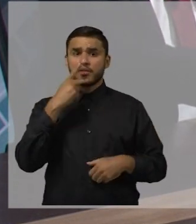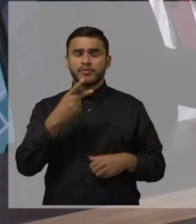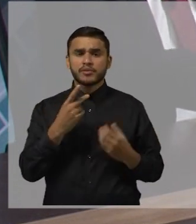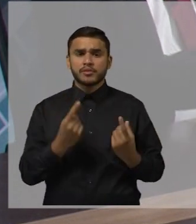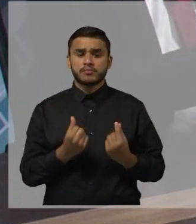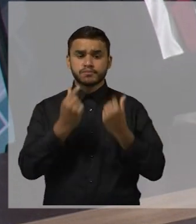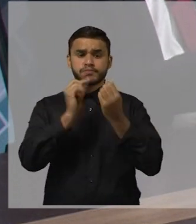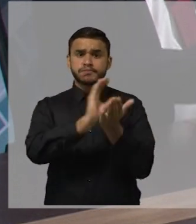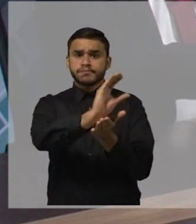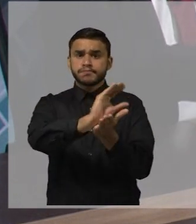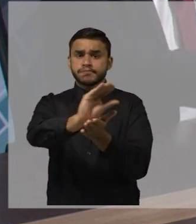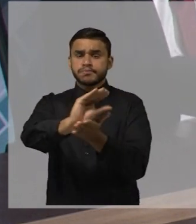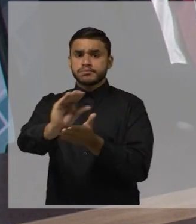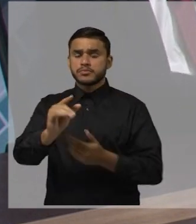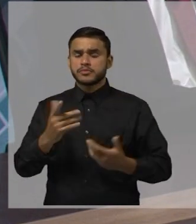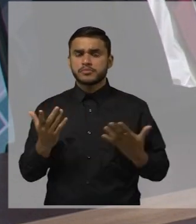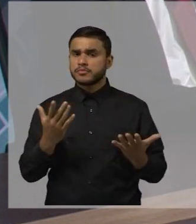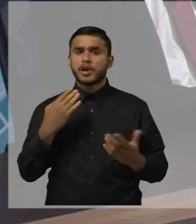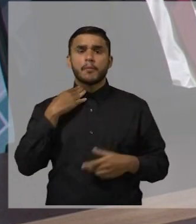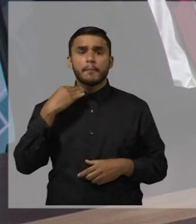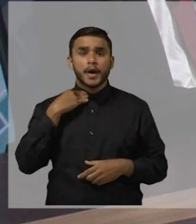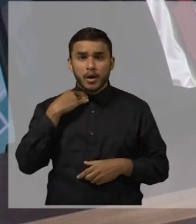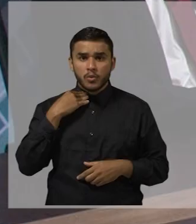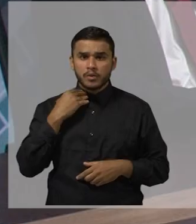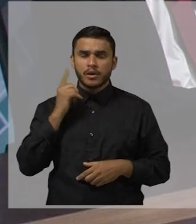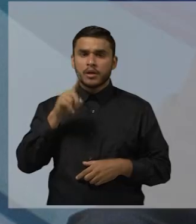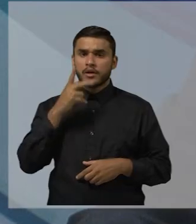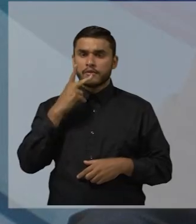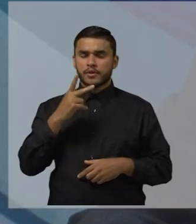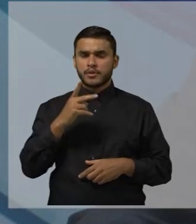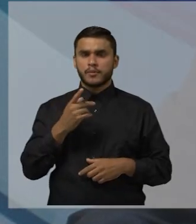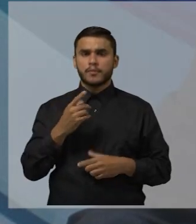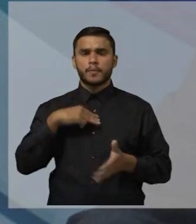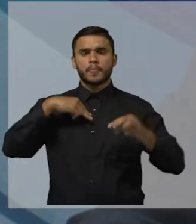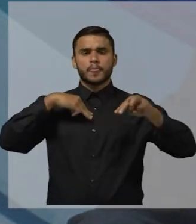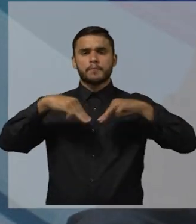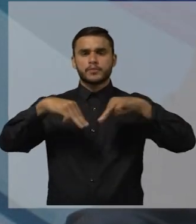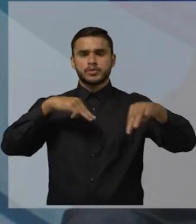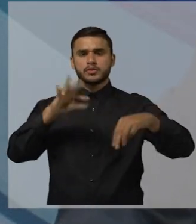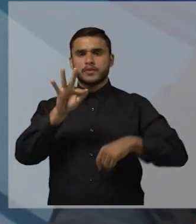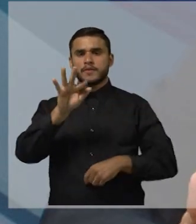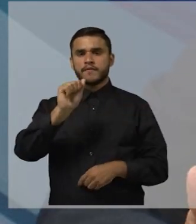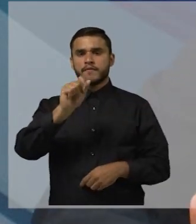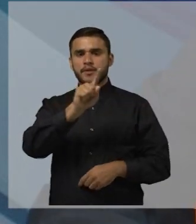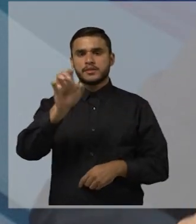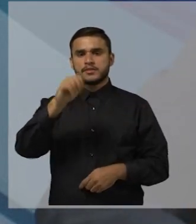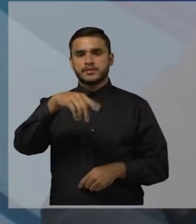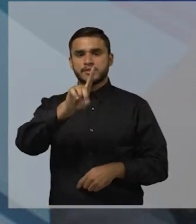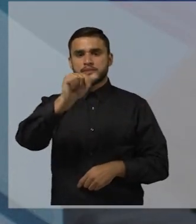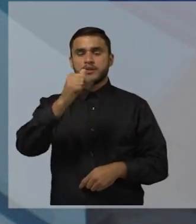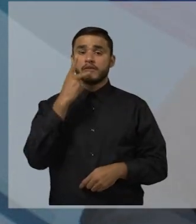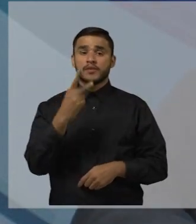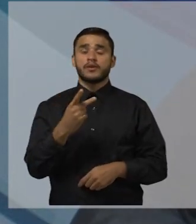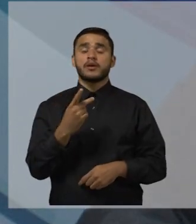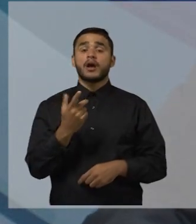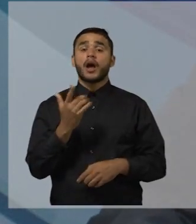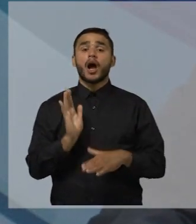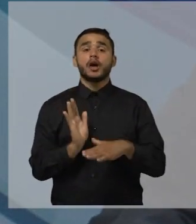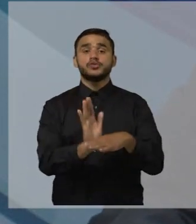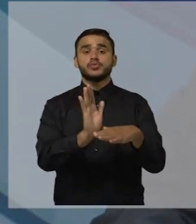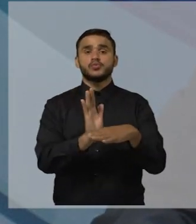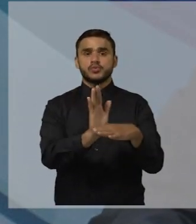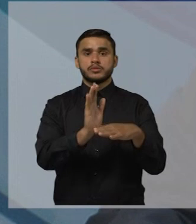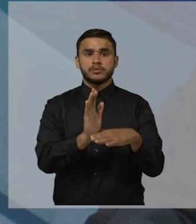verba pública. Os bancos estatais, o ministro da Fazenda disse agora, bem pouco, favorecia quem? Grandes